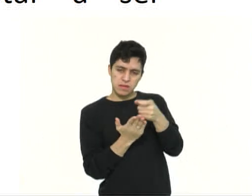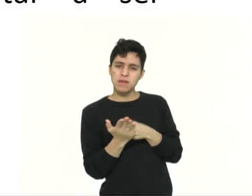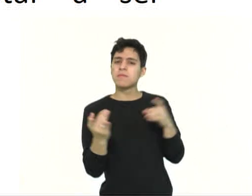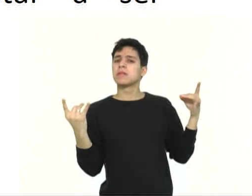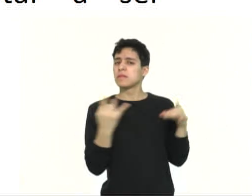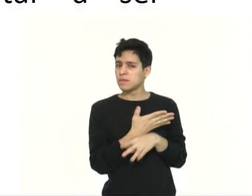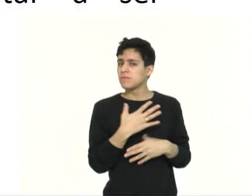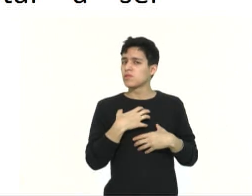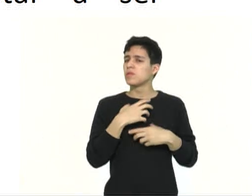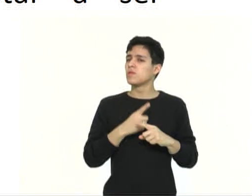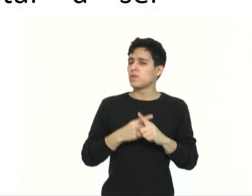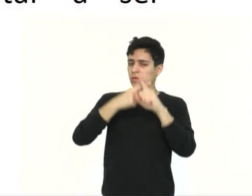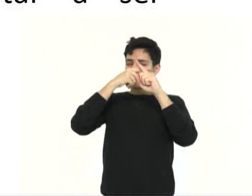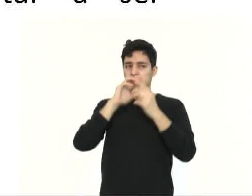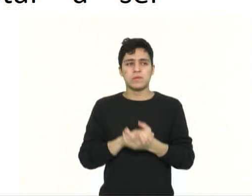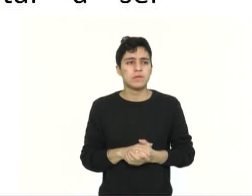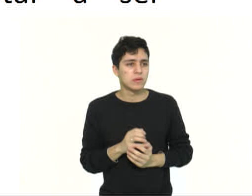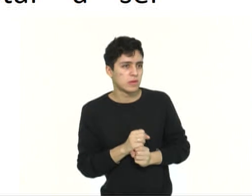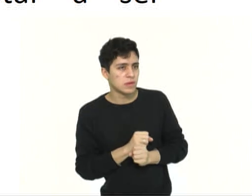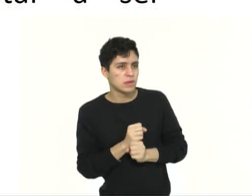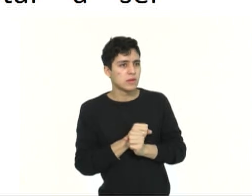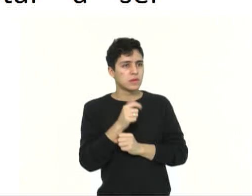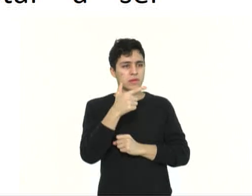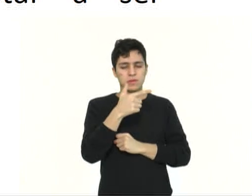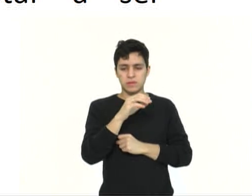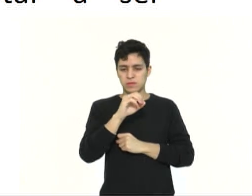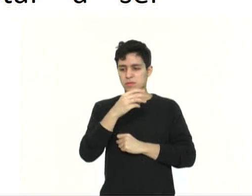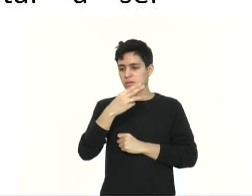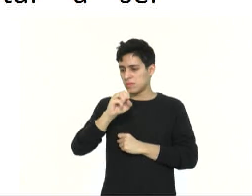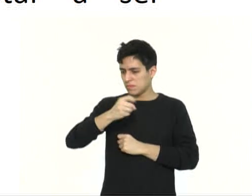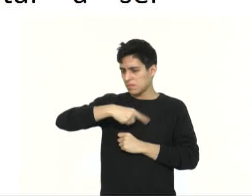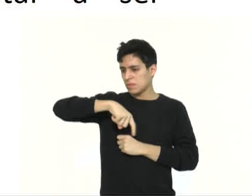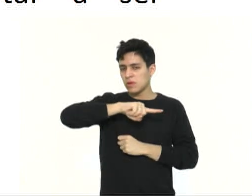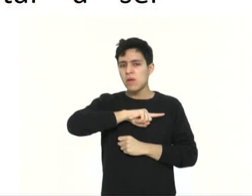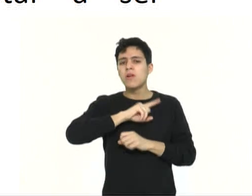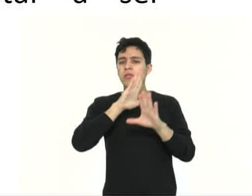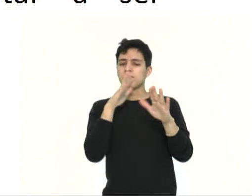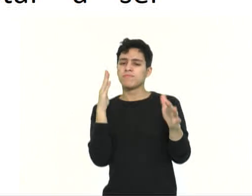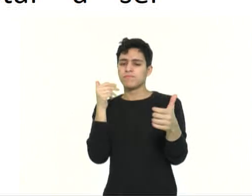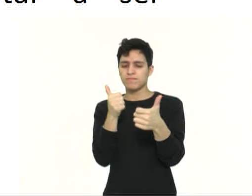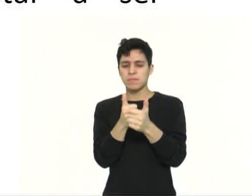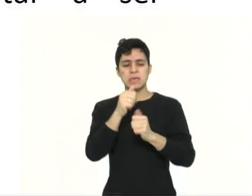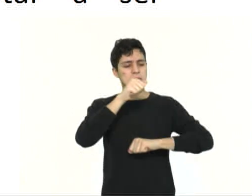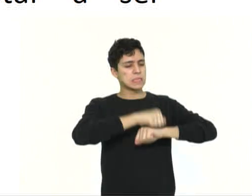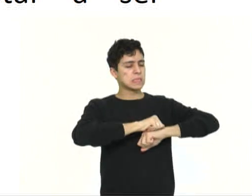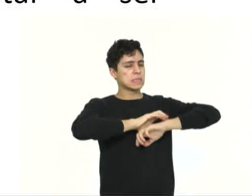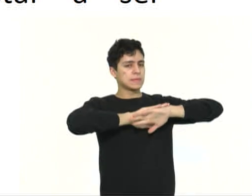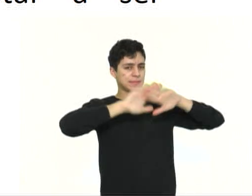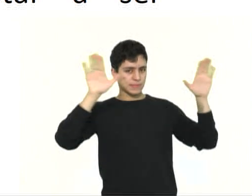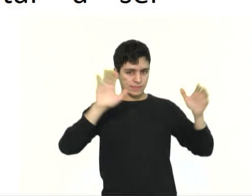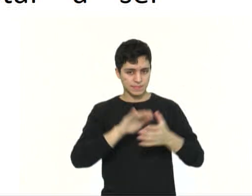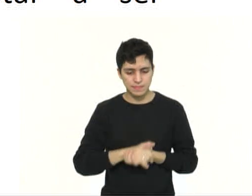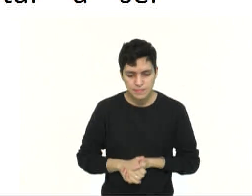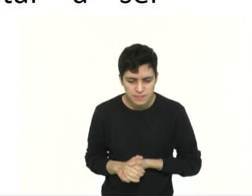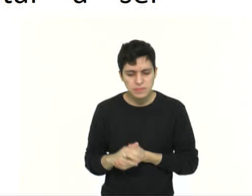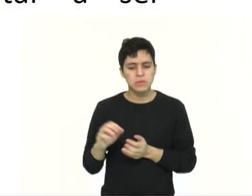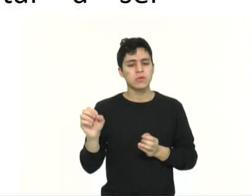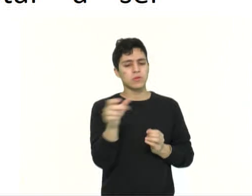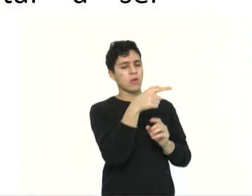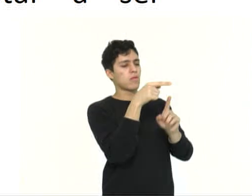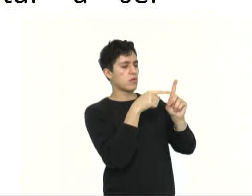anos 90 cresceram já na era dos computadores pessoais e não sabem como era o mundo sem a